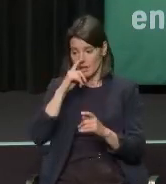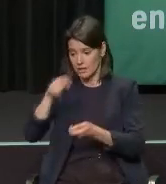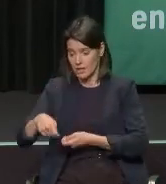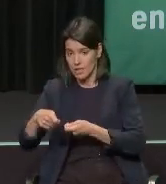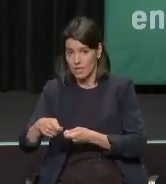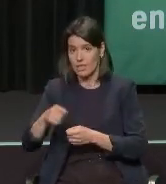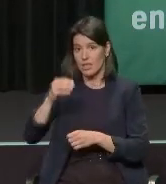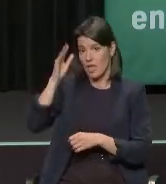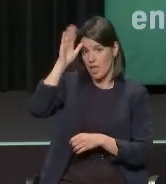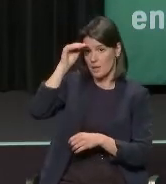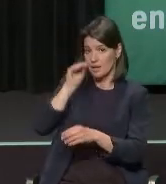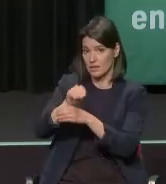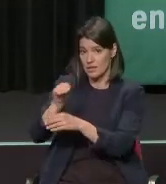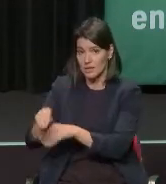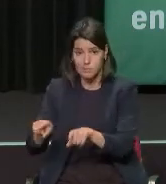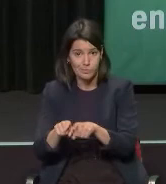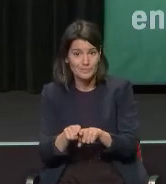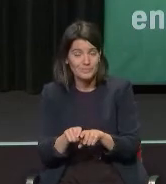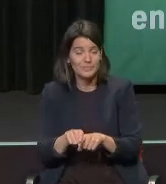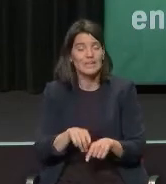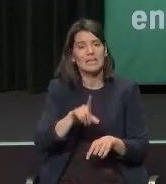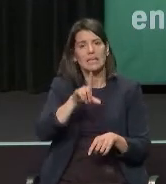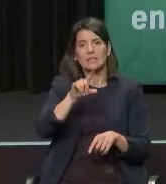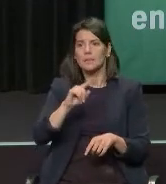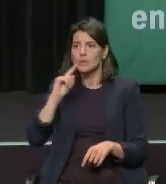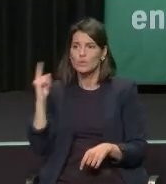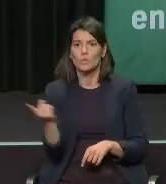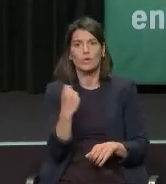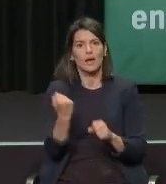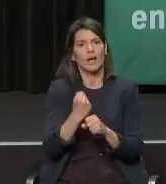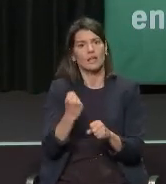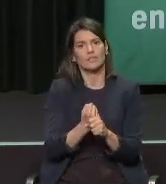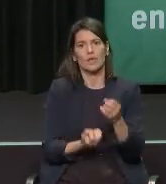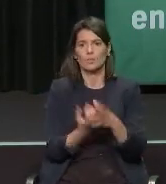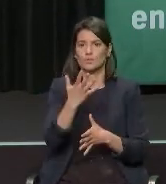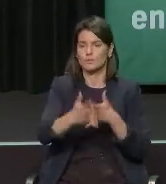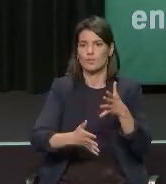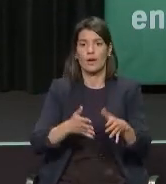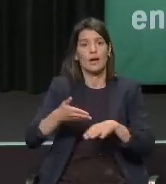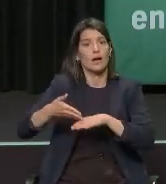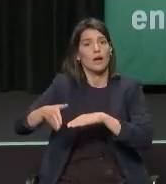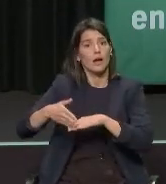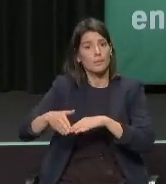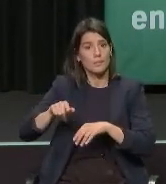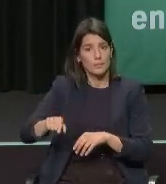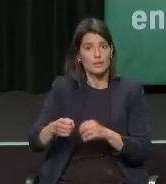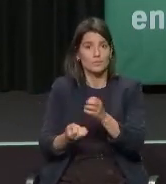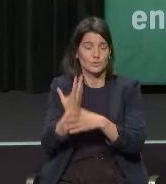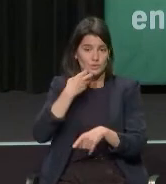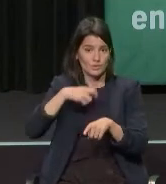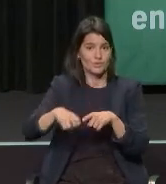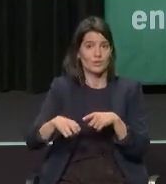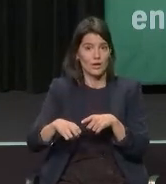pecuária e que são da mesma ordem de grandeza que toda a atividade de produção industrial, excetuando a produção de